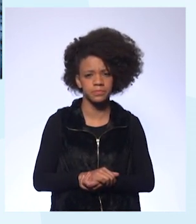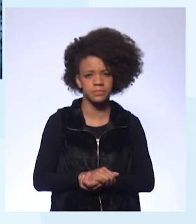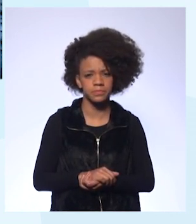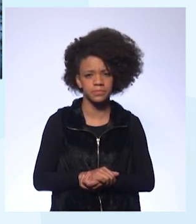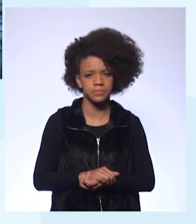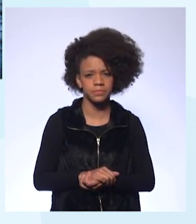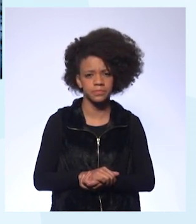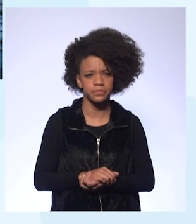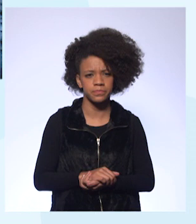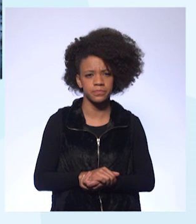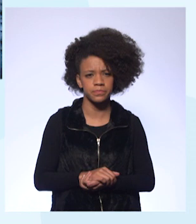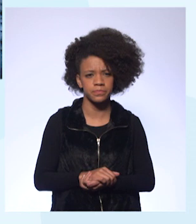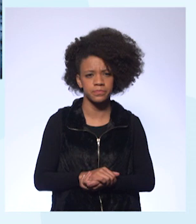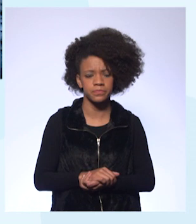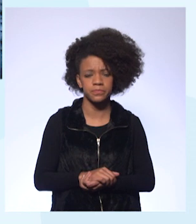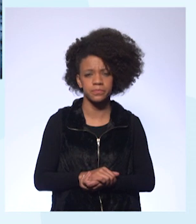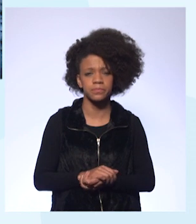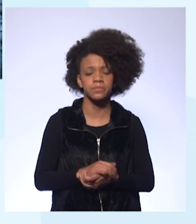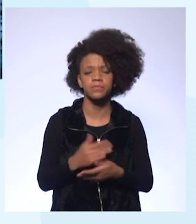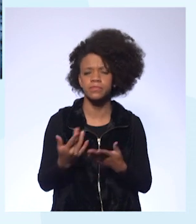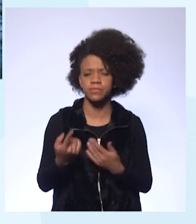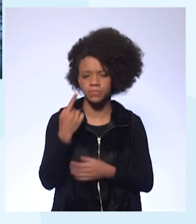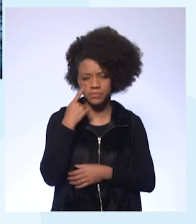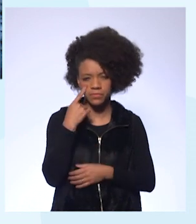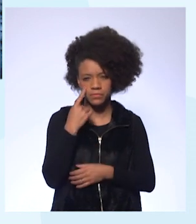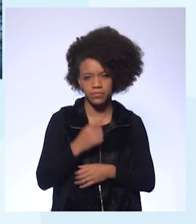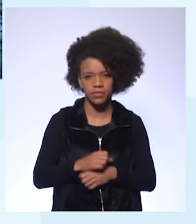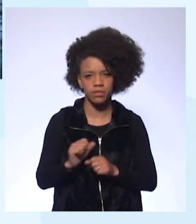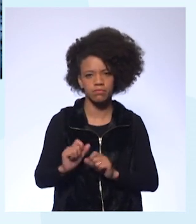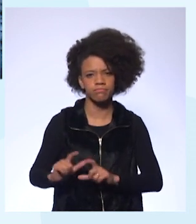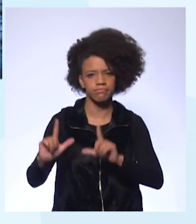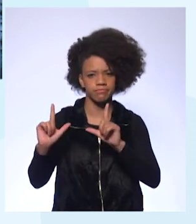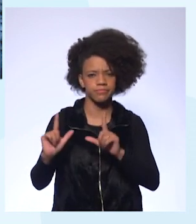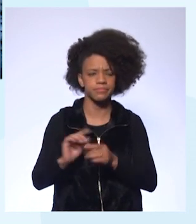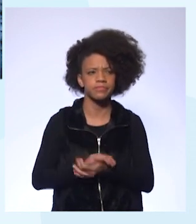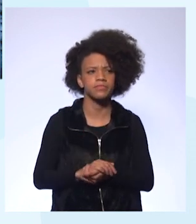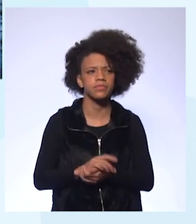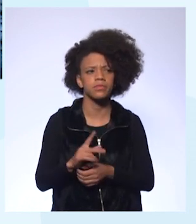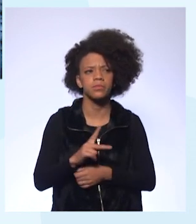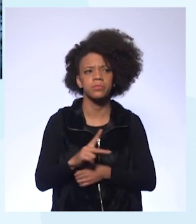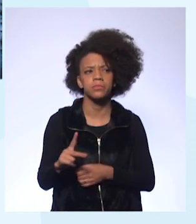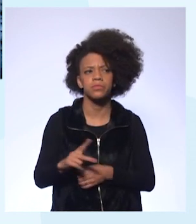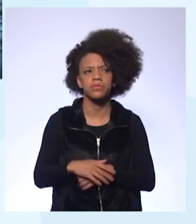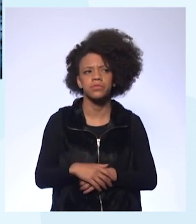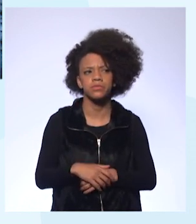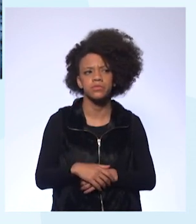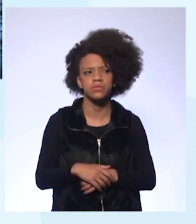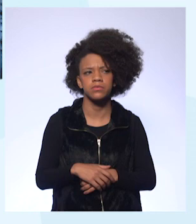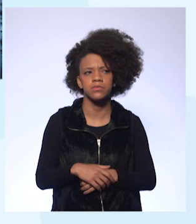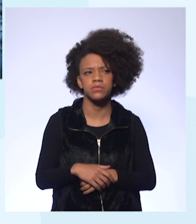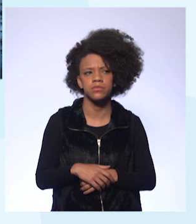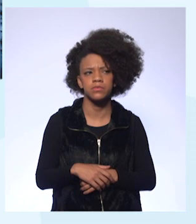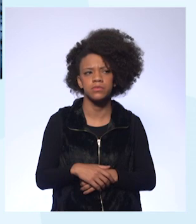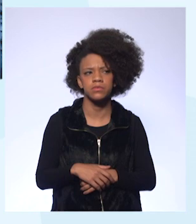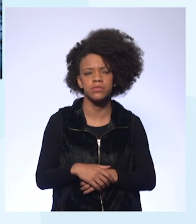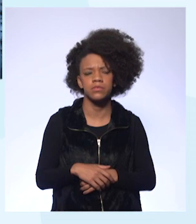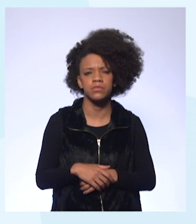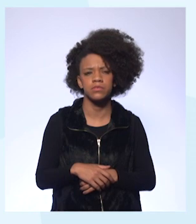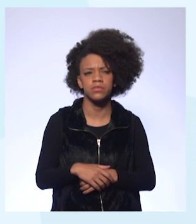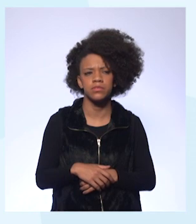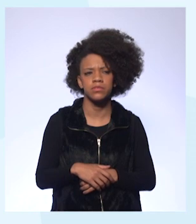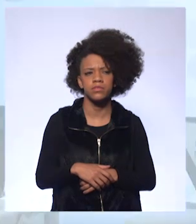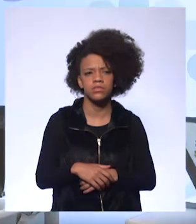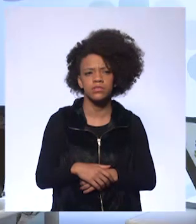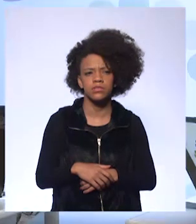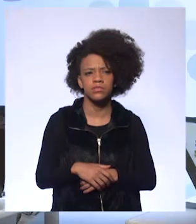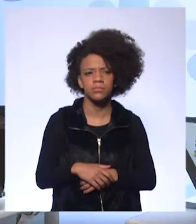Surf Ok então vamos colocar aqui na tela viu só oferecer colocou eu consigo sair daqui então aí sim o